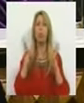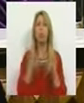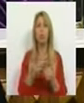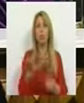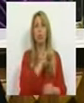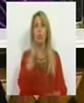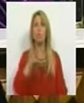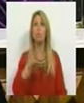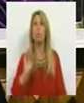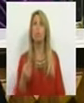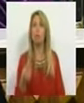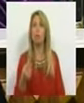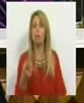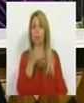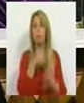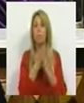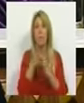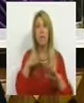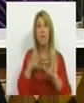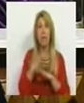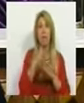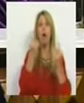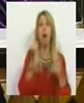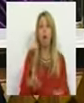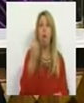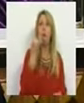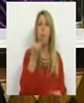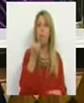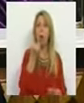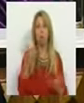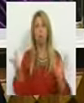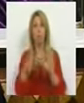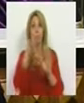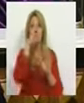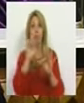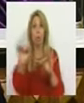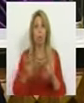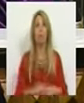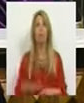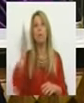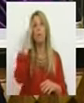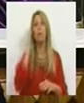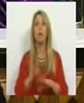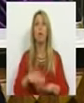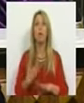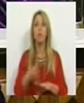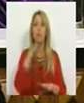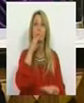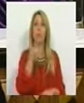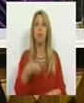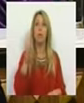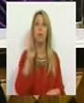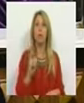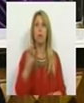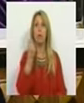euros. E nas medidas diretas há uma que tem a ver com o seu Ministério, que prevê o reforço da Polícia de Segurança Pública, a